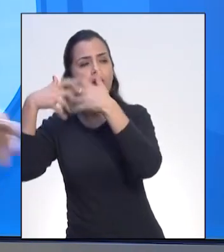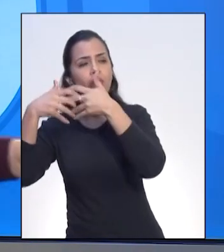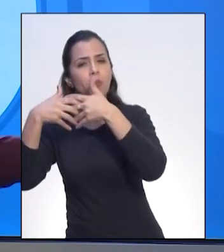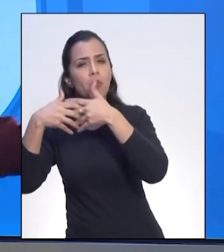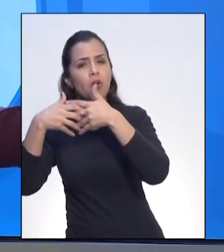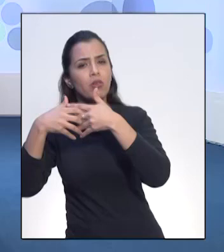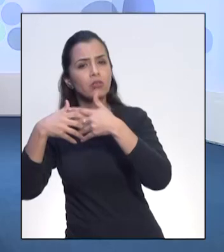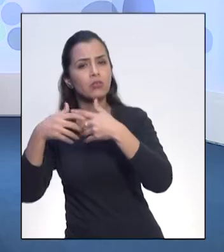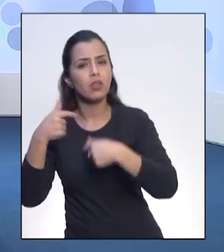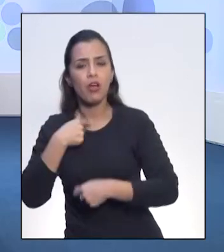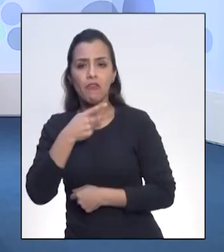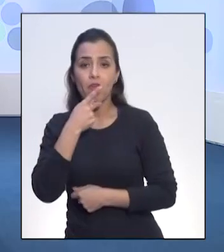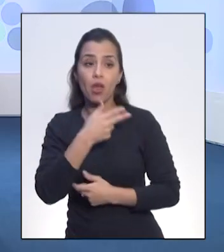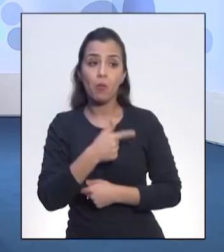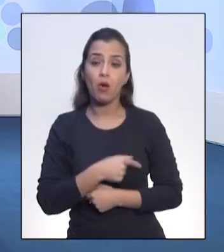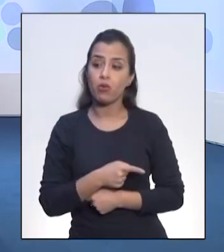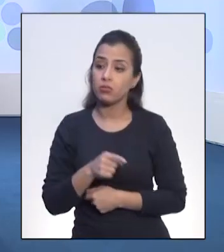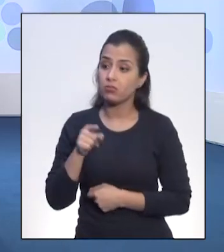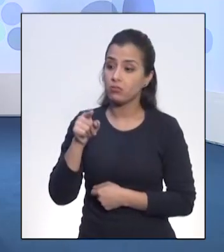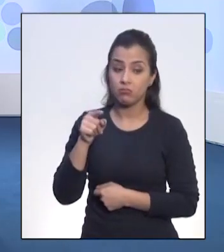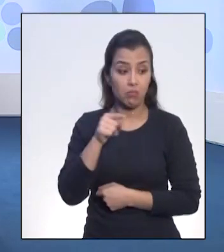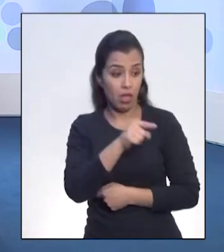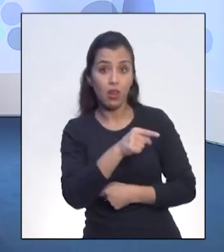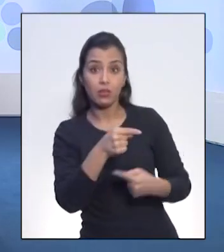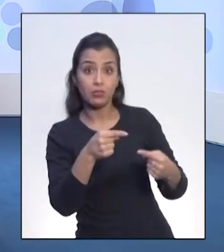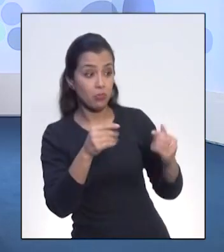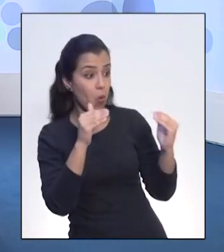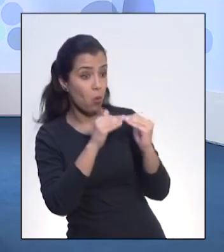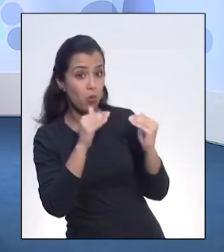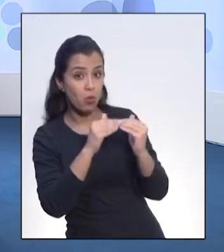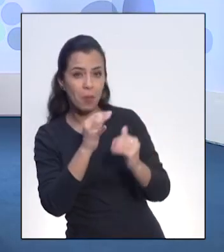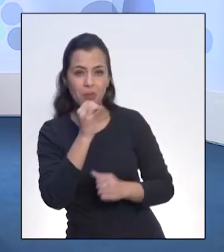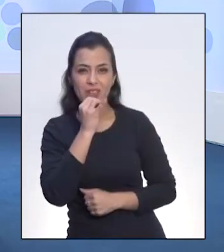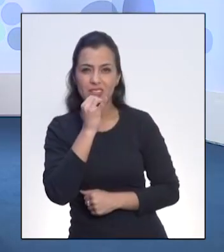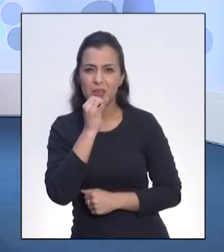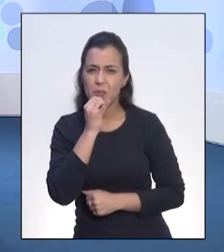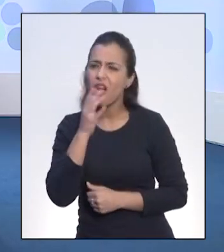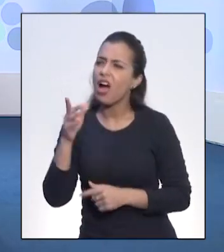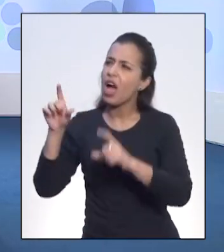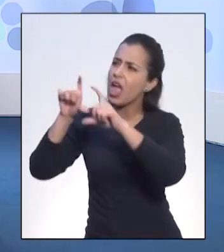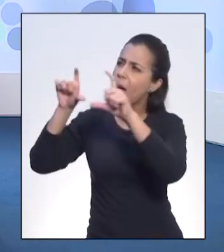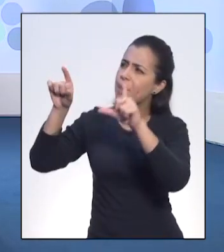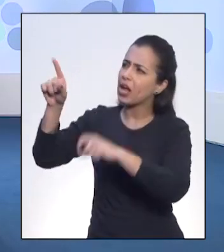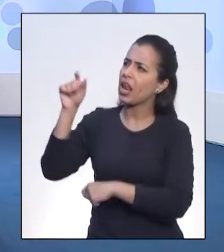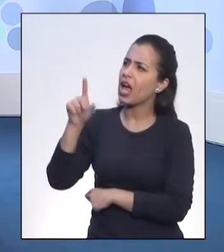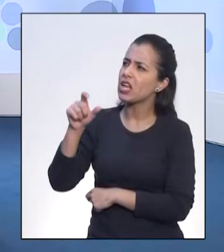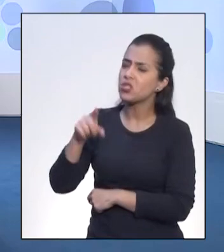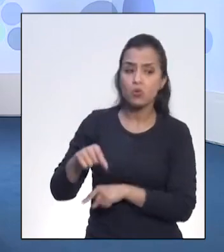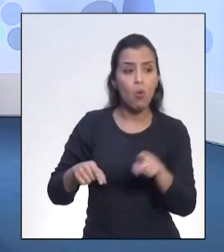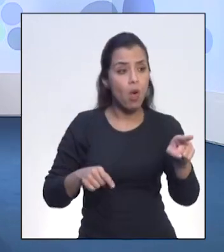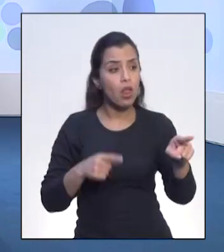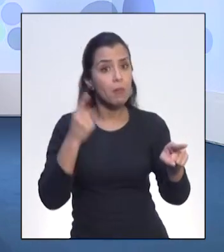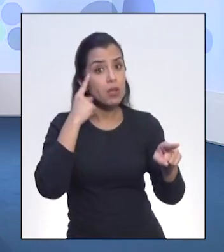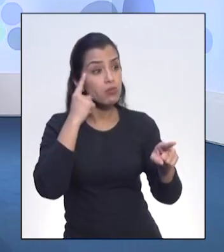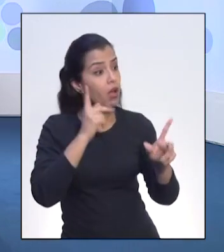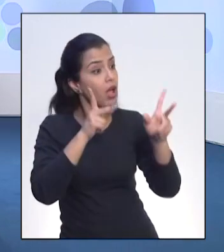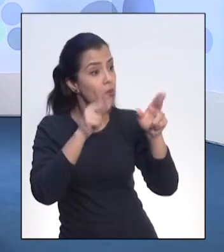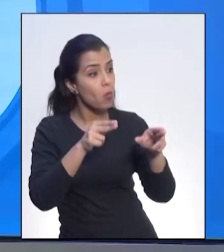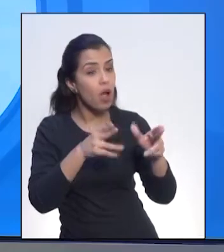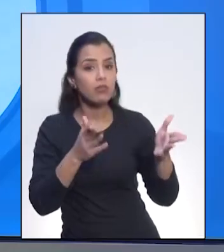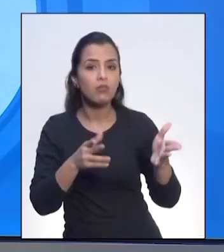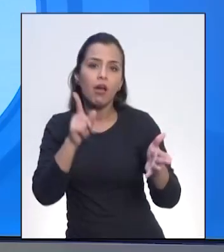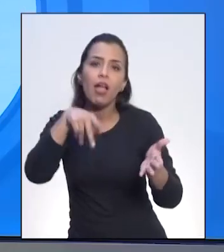coisa, Maria Fernanda viu que o que eu falei é coerente, eu disse que a plaquinha que está lá fora é azul, corresponde à realidade, isso